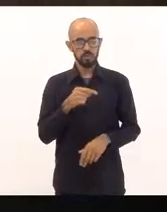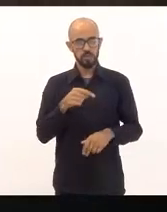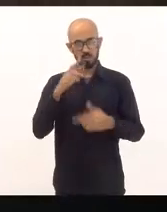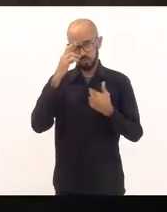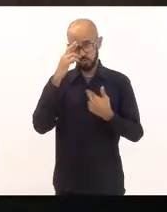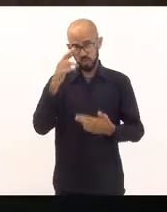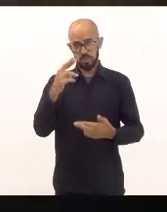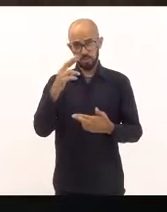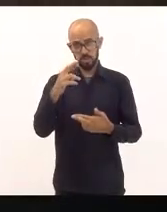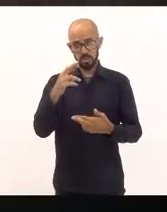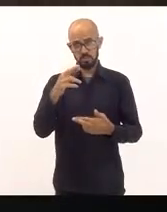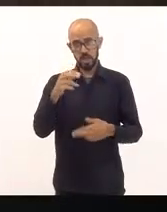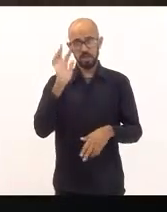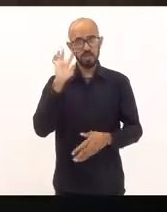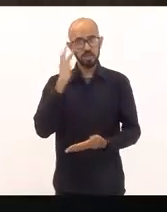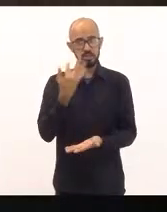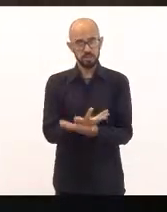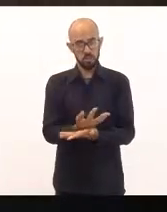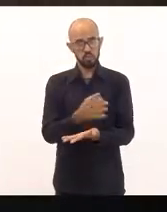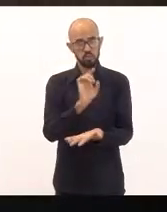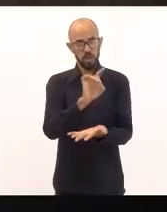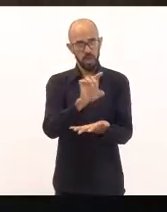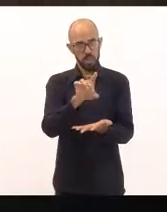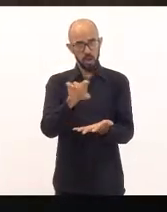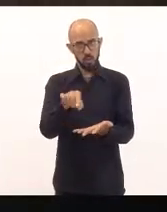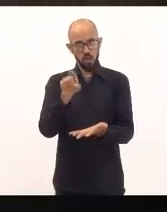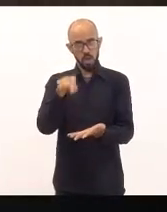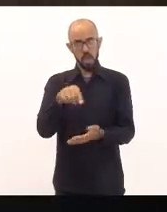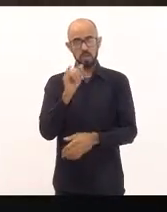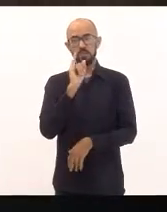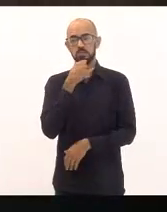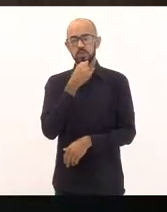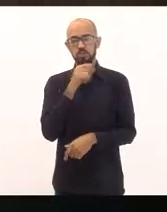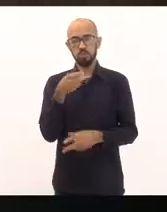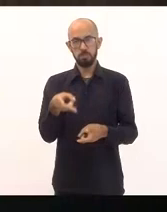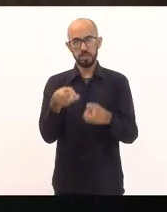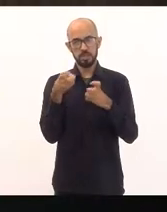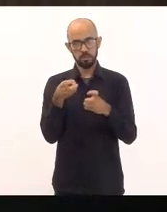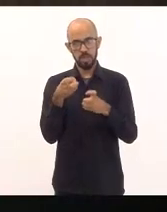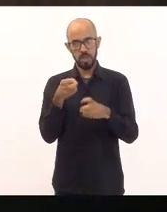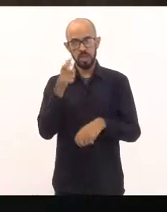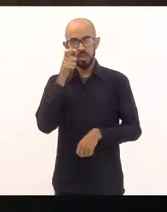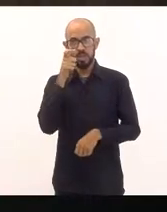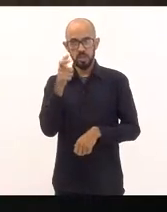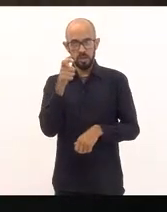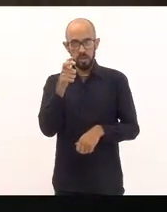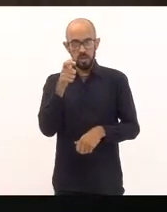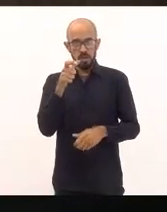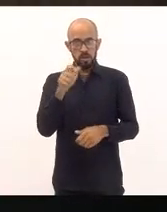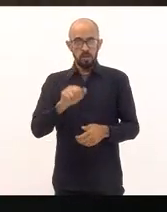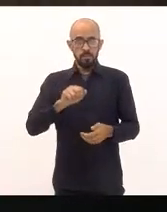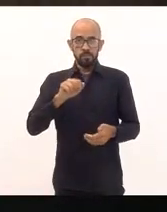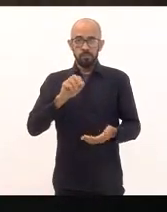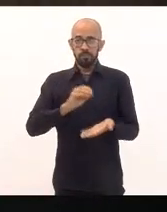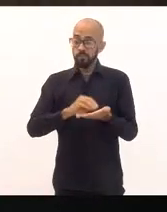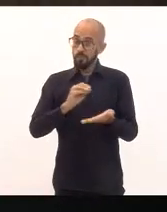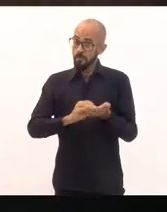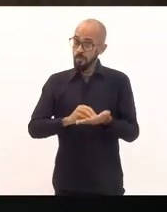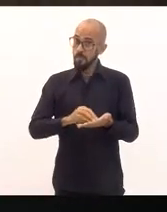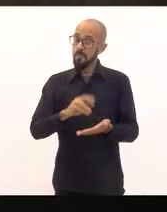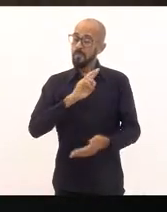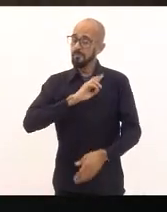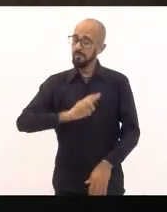individual de cada um, é muito triste perceber que interesses pouco republicanos ou